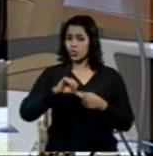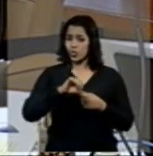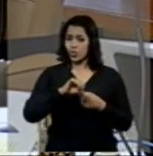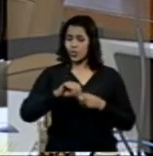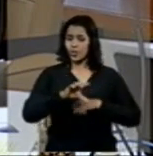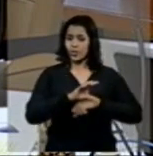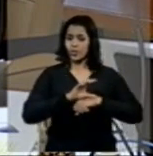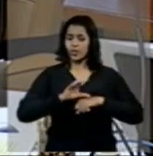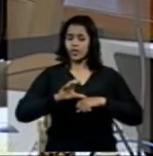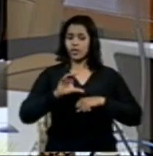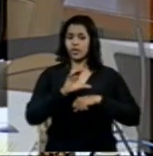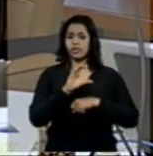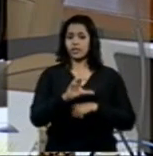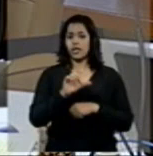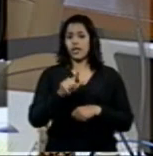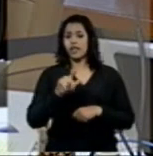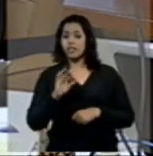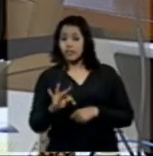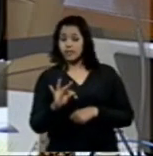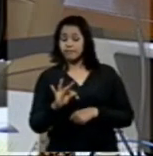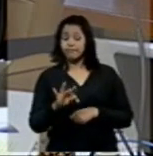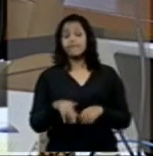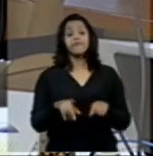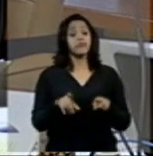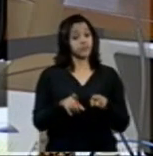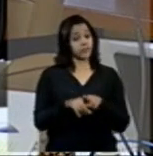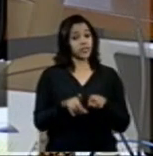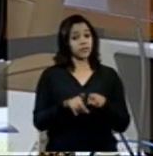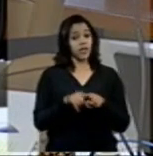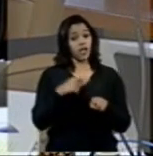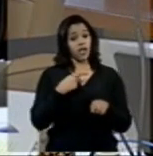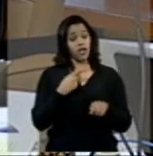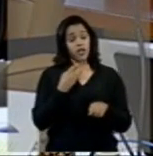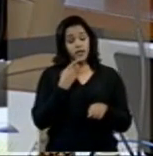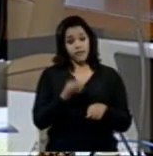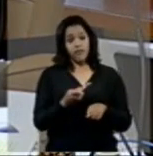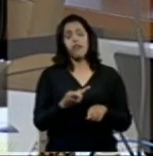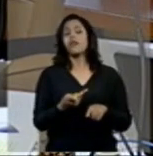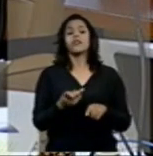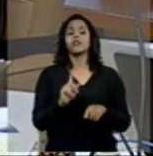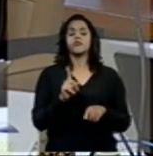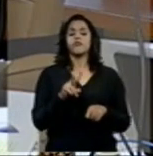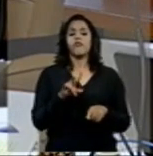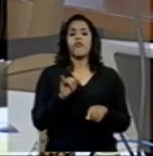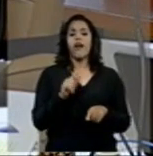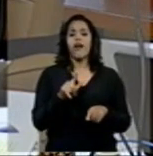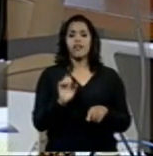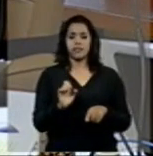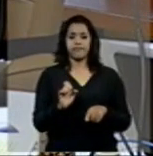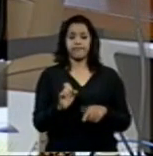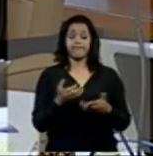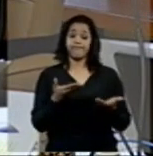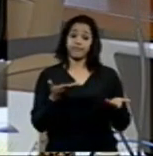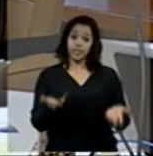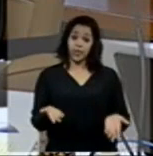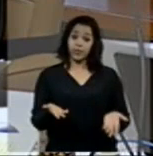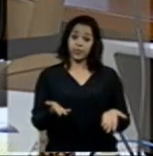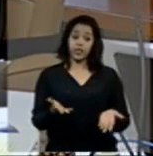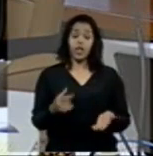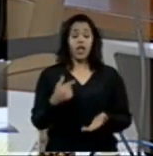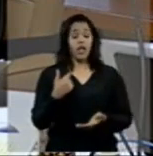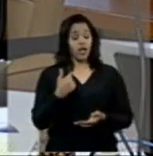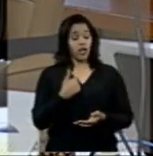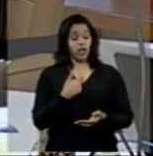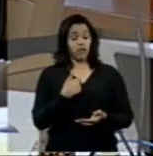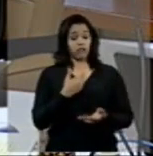da Consolidação das Leis do Trabalho, e assim declara inválida tal avença. Por essa razão, senhora